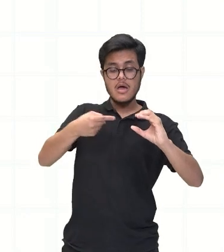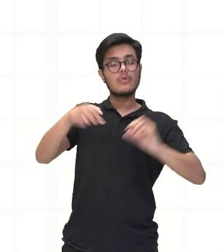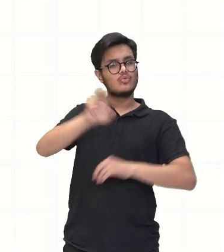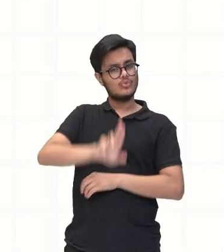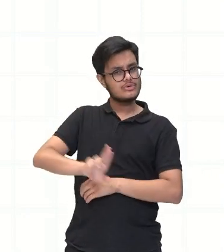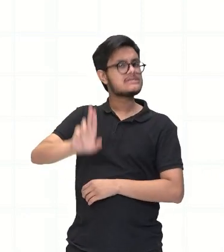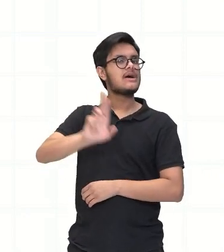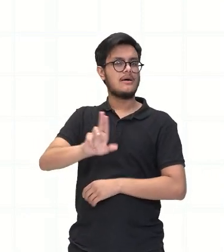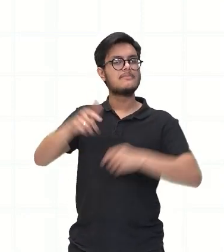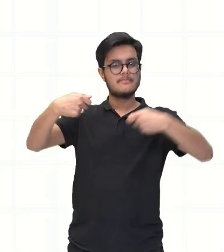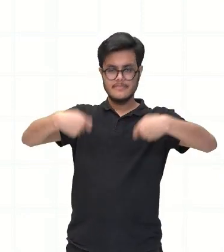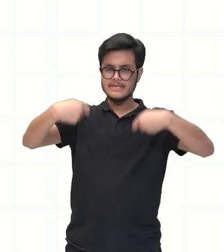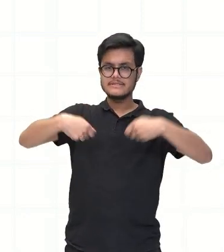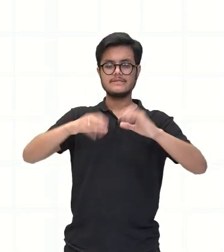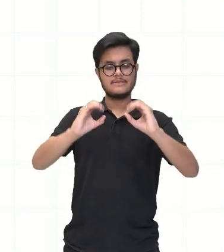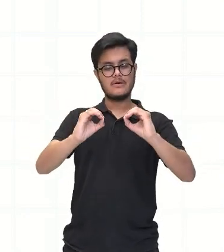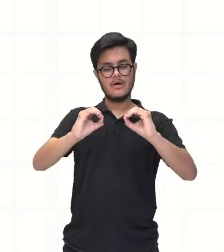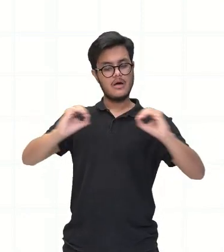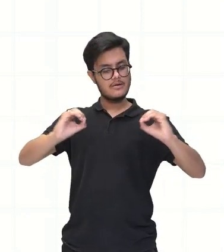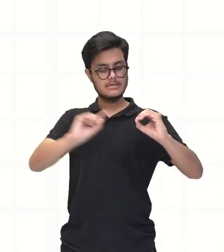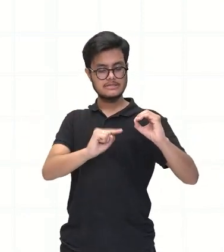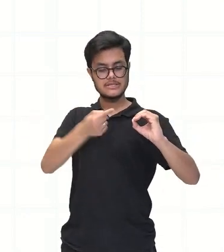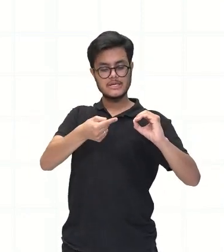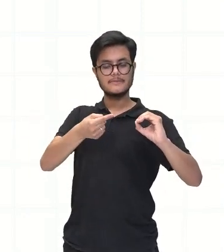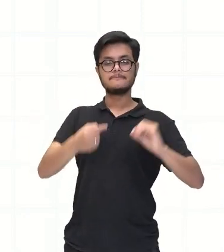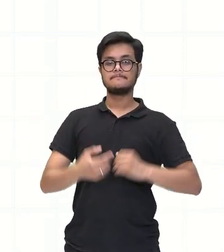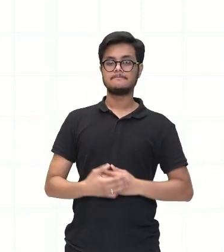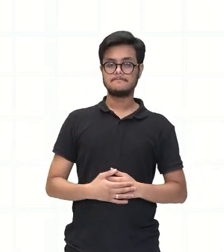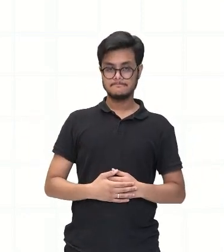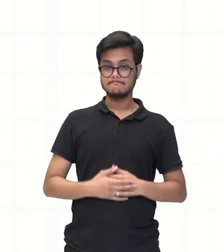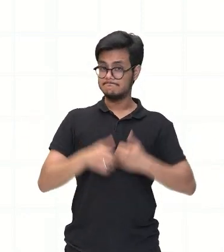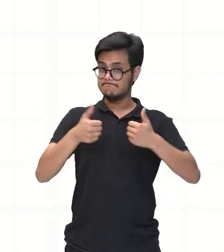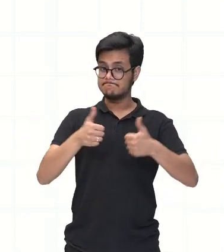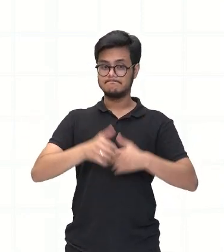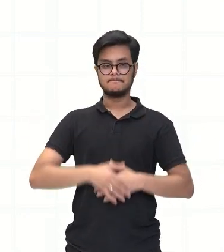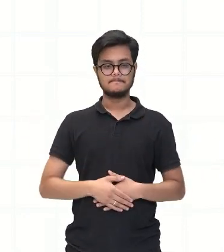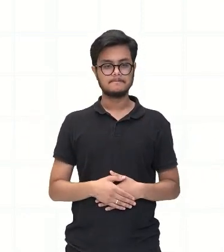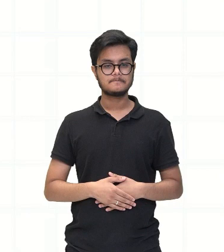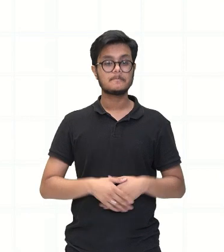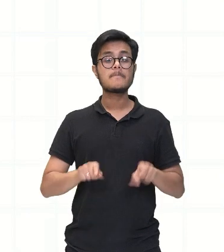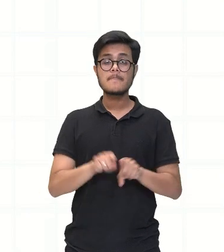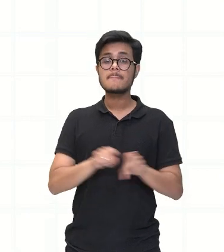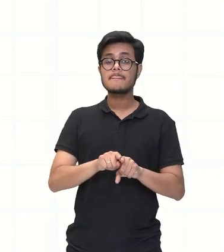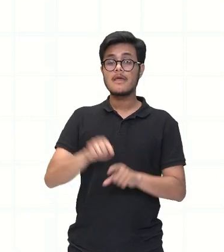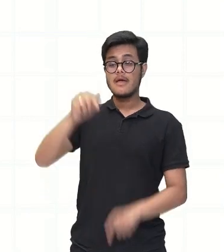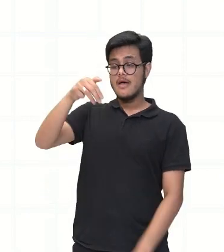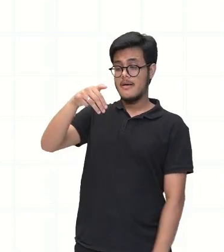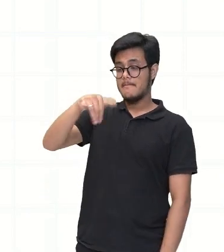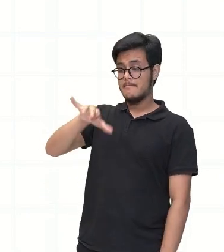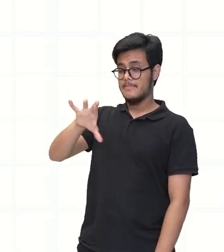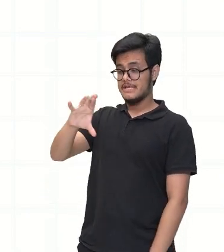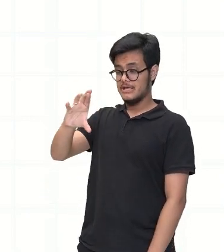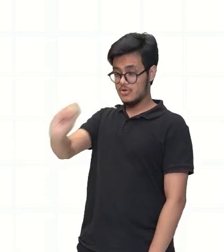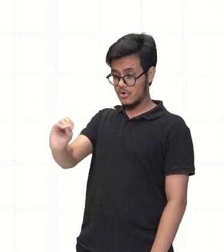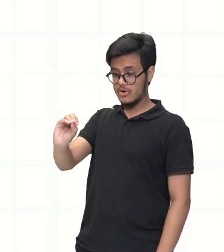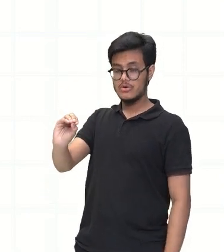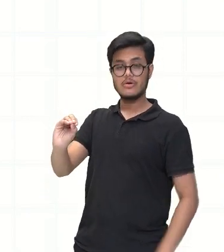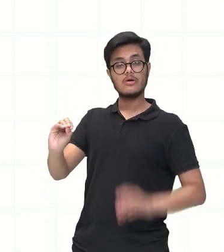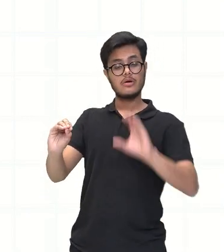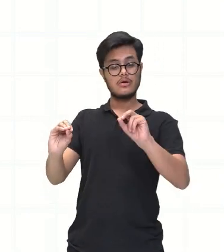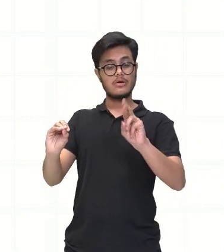Micro-ondas. Aí você separa. Notaram? Muito bem. A mesma situação com o mesmo prefixo aqui, ó,